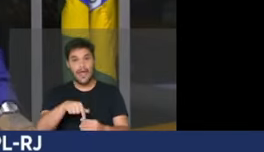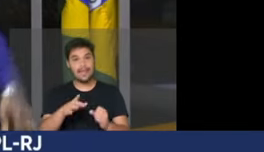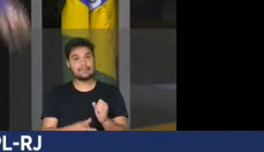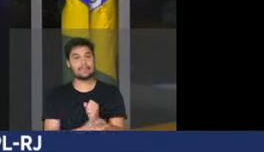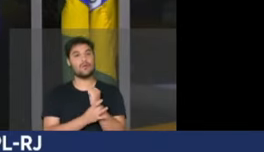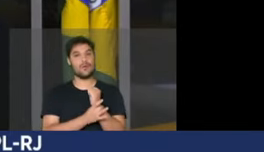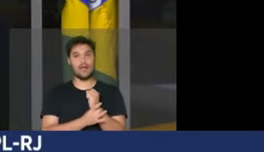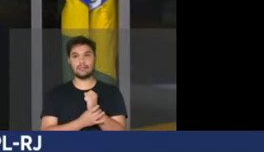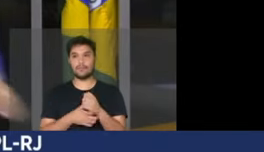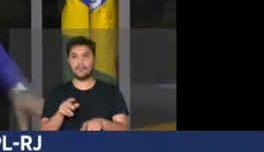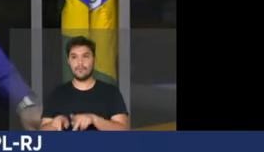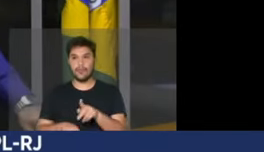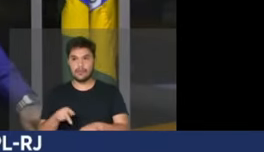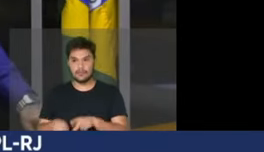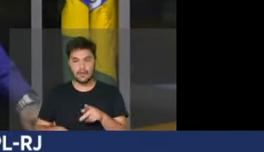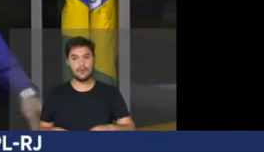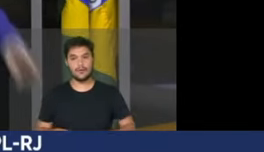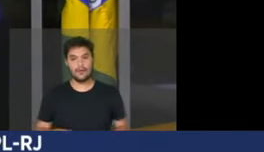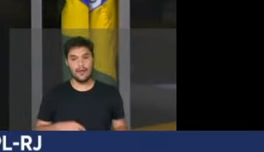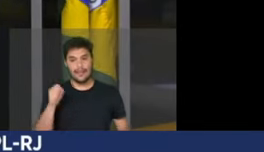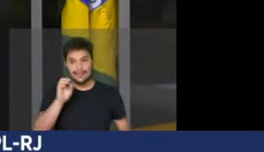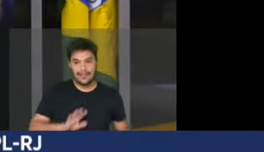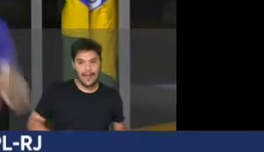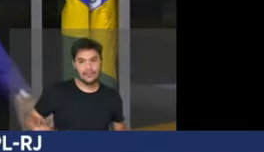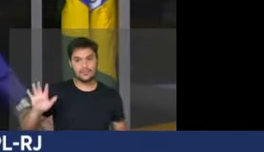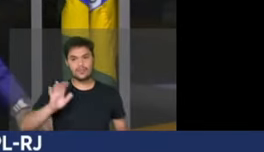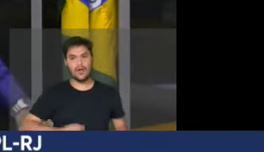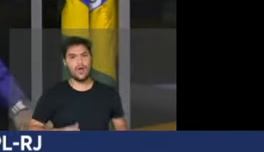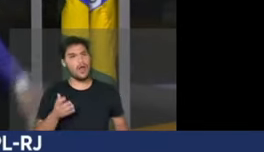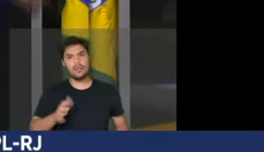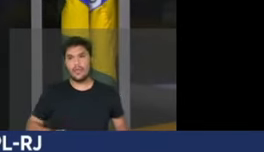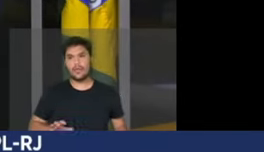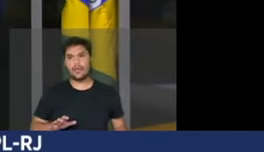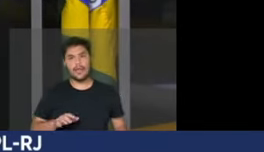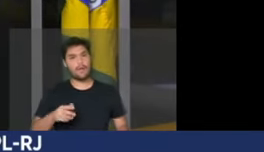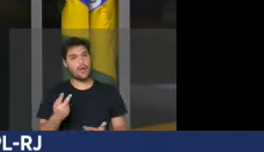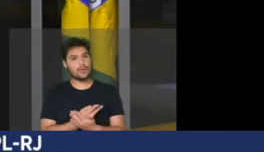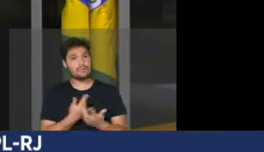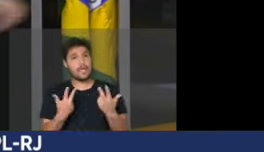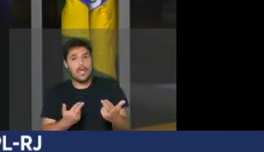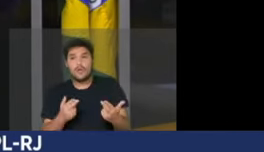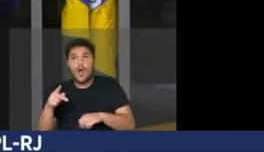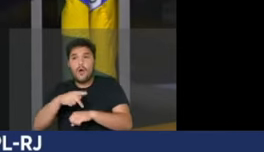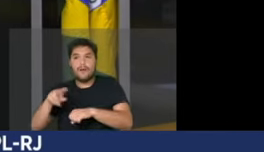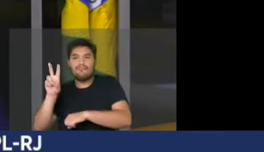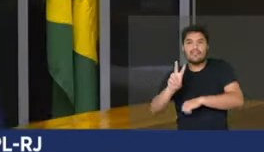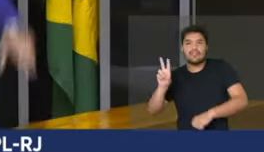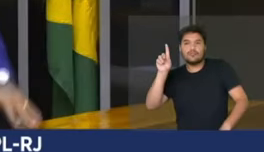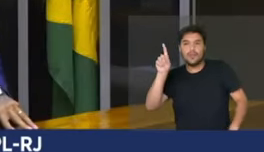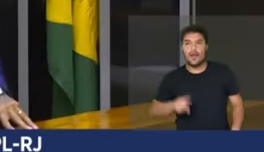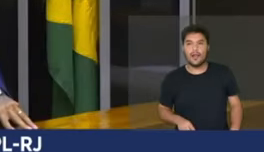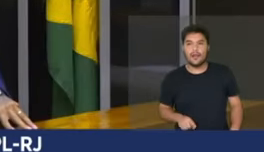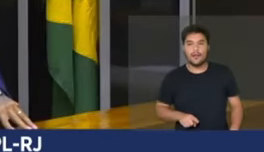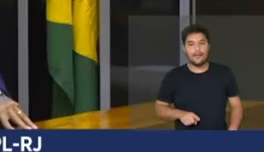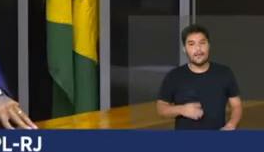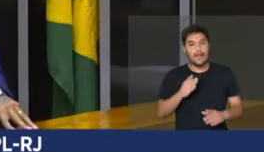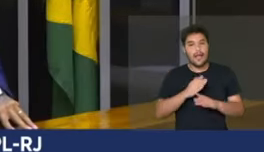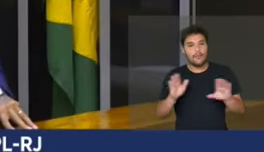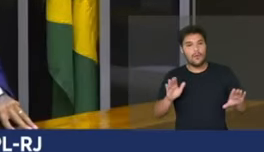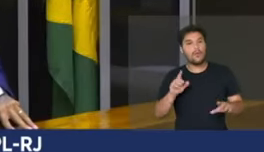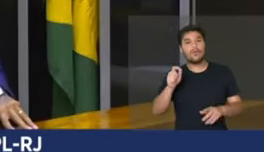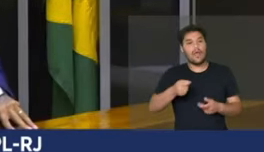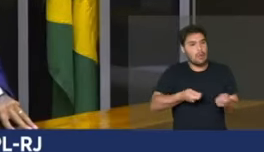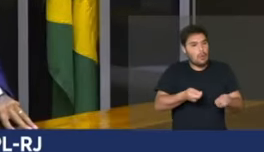pública, questão de segurança nacional. Não queremos que aconteça no Brasil o que está acontecendo na Venezuela, onde se tornou um narco-estado.